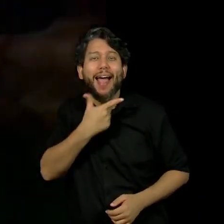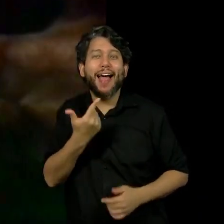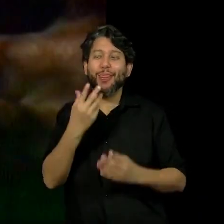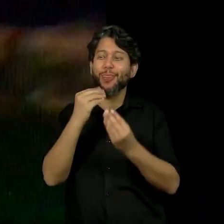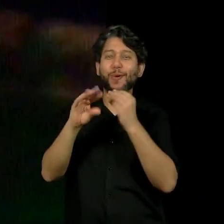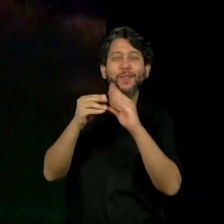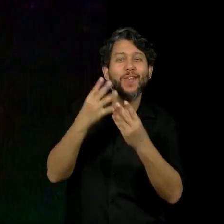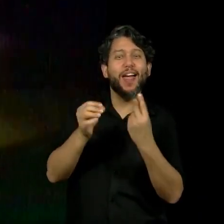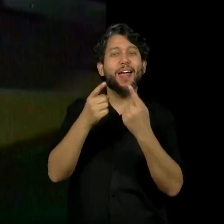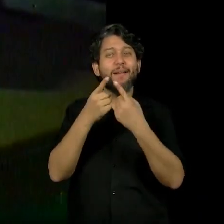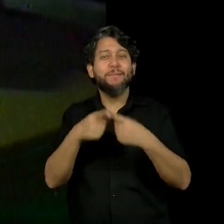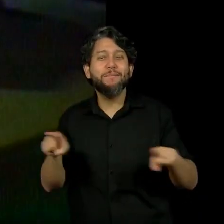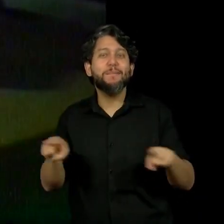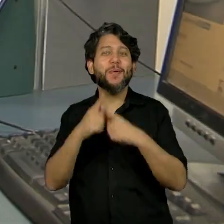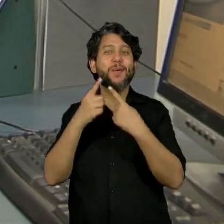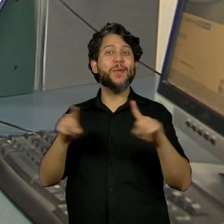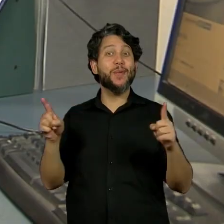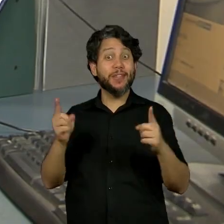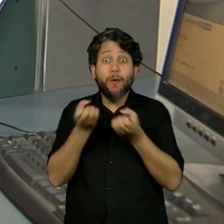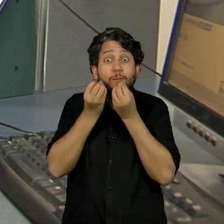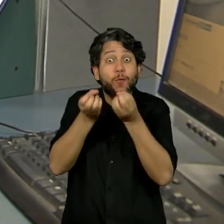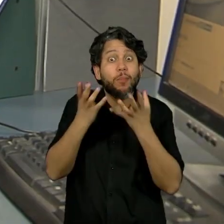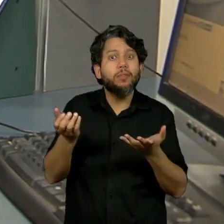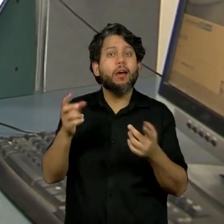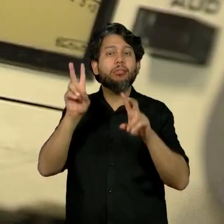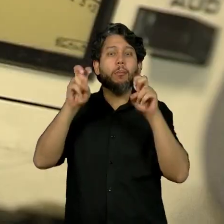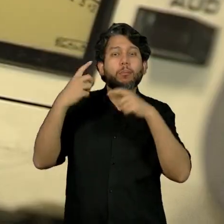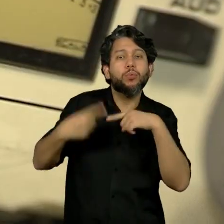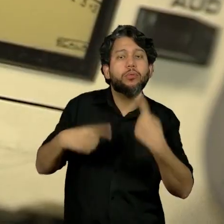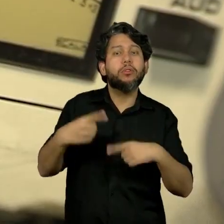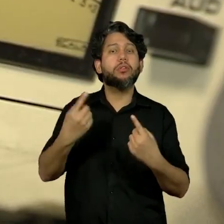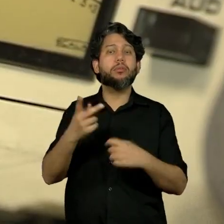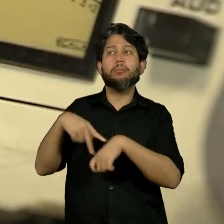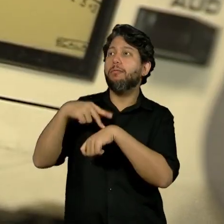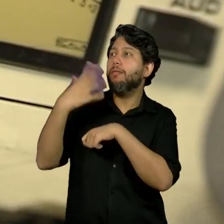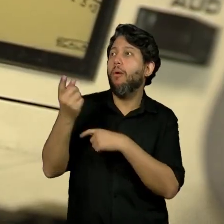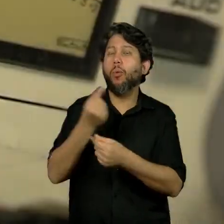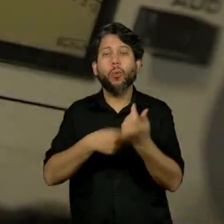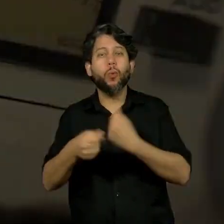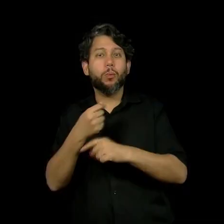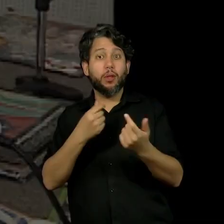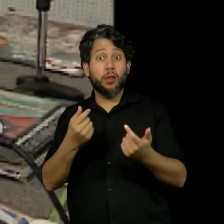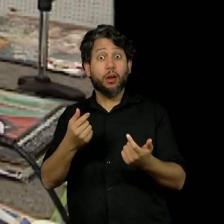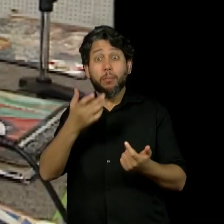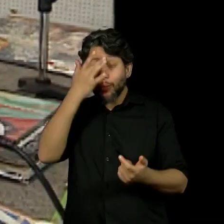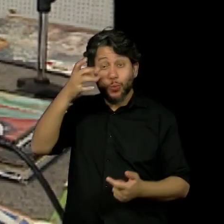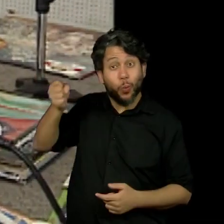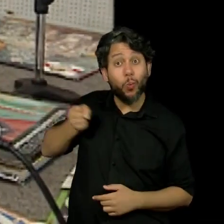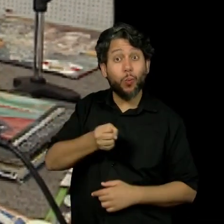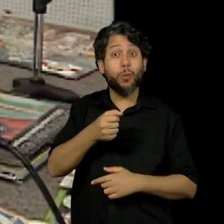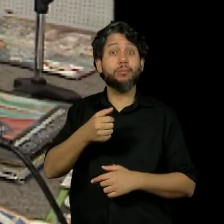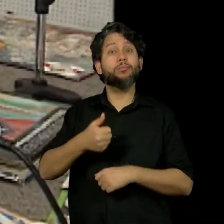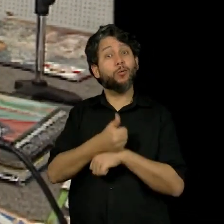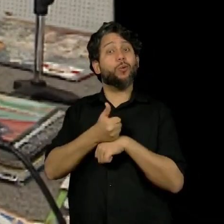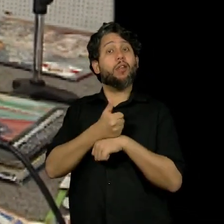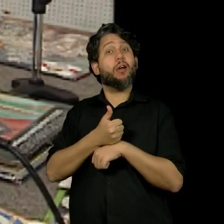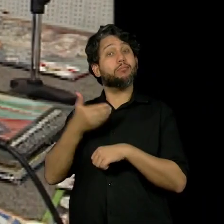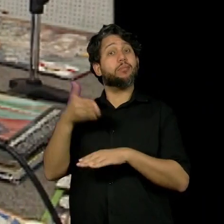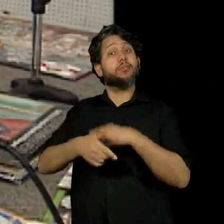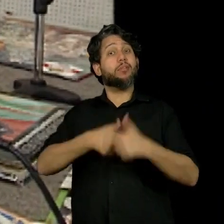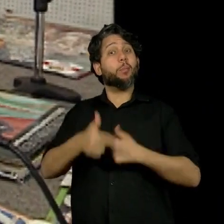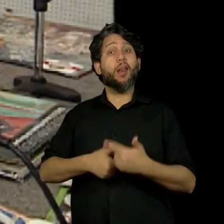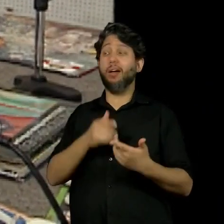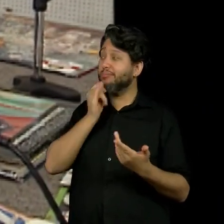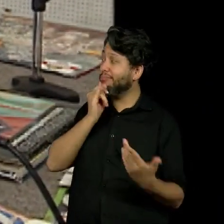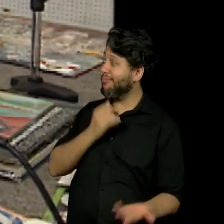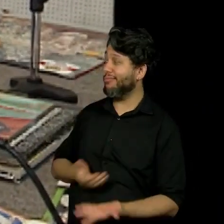radionovelas e música, dando voz a autores, músicos, cantores e locutores, como Moisés da Rocha,